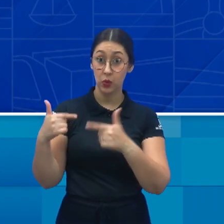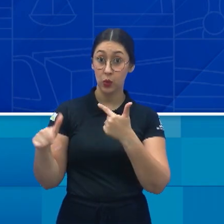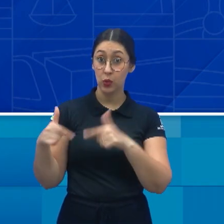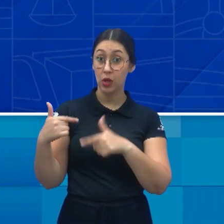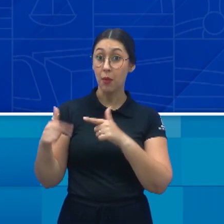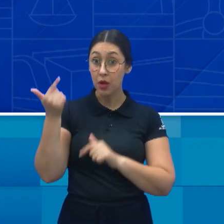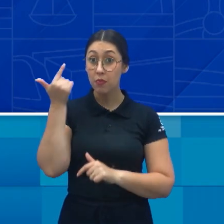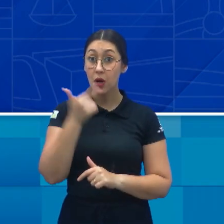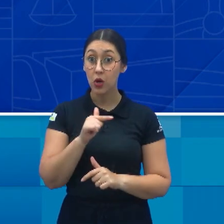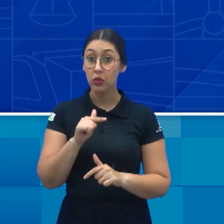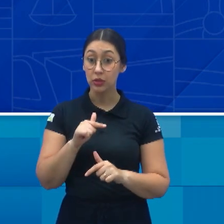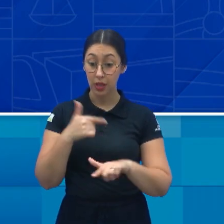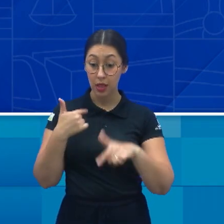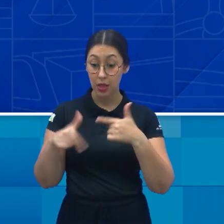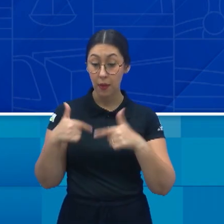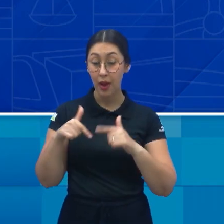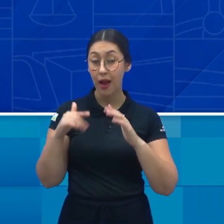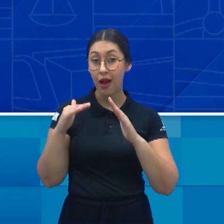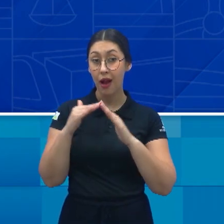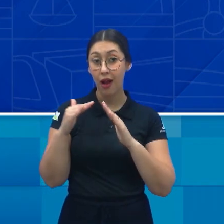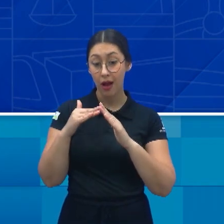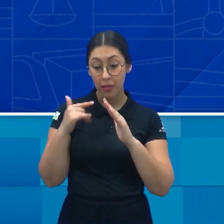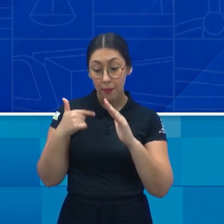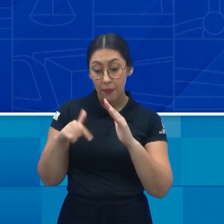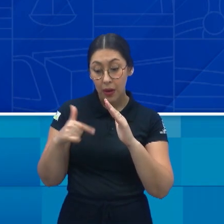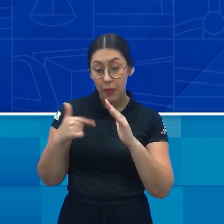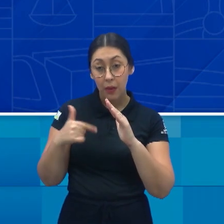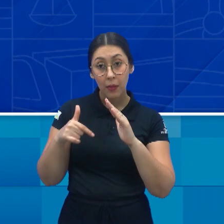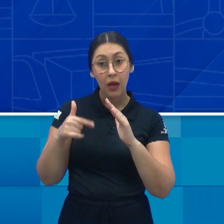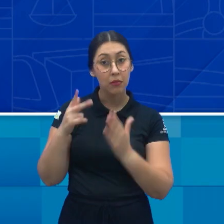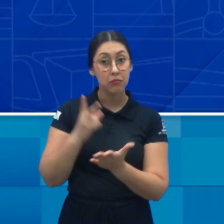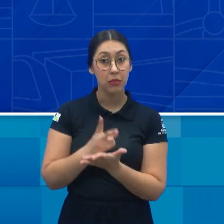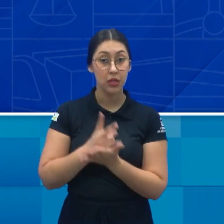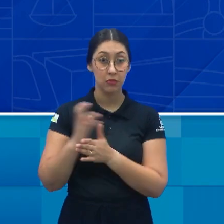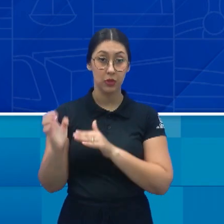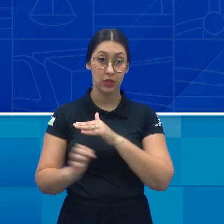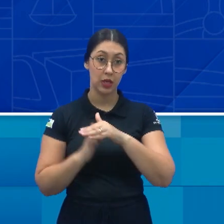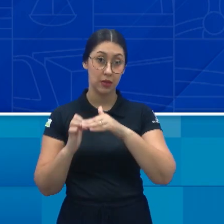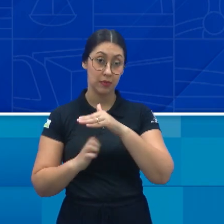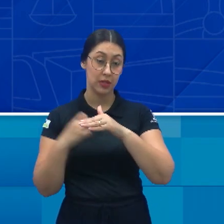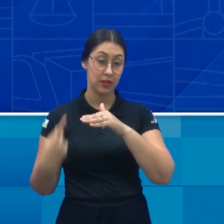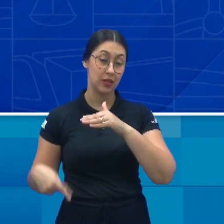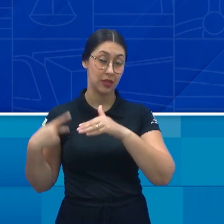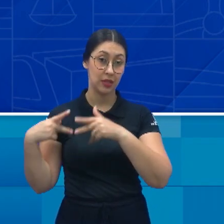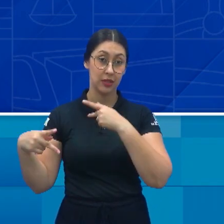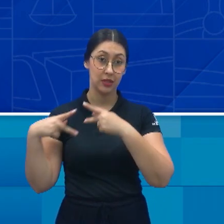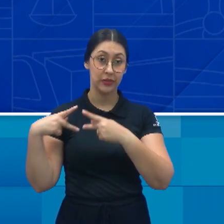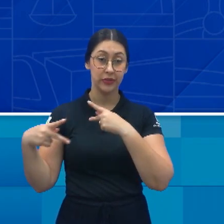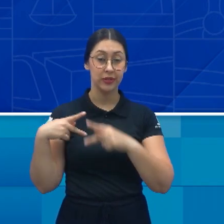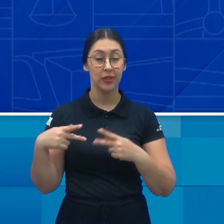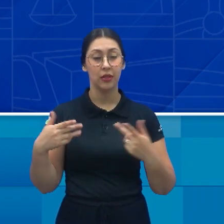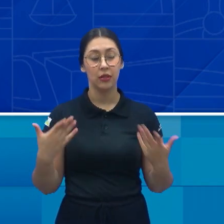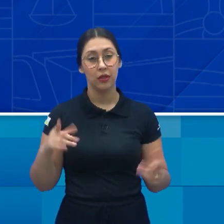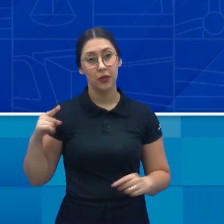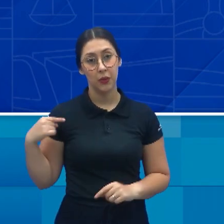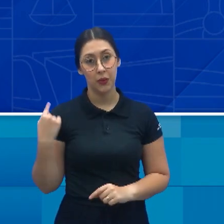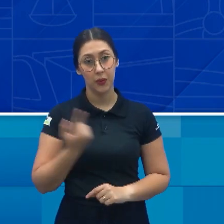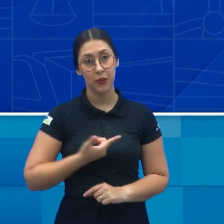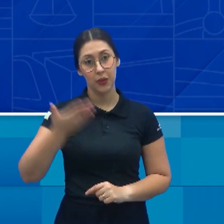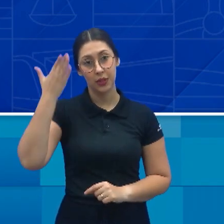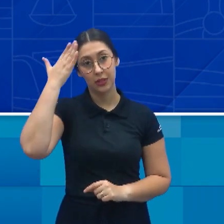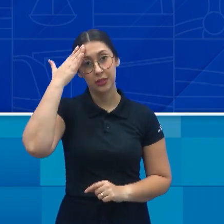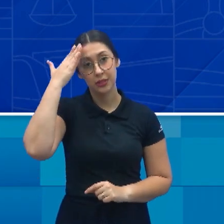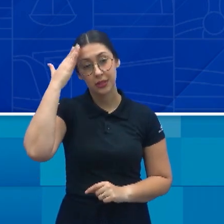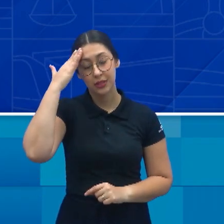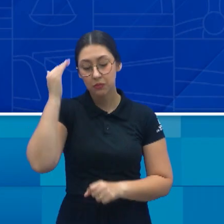trabalhar de home office, colaborando com uma empresa aqui de São José, mas lá de Santa Catarina. Então, a gente sabe que os próximos 8 anos será de